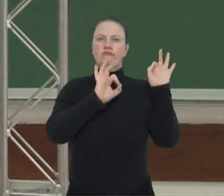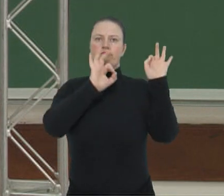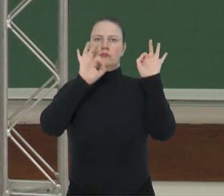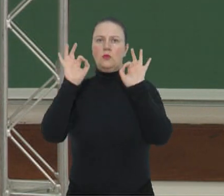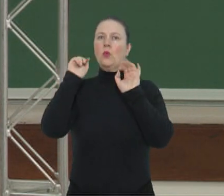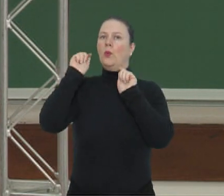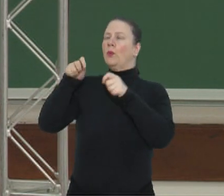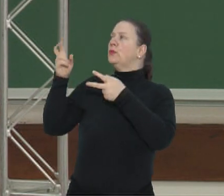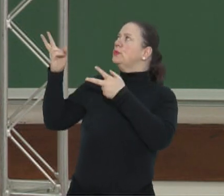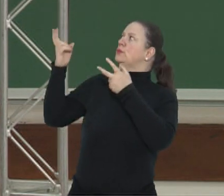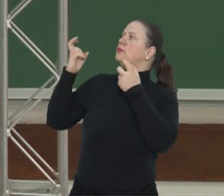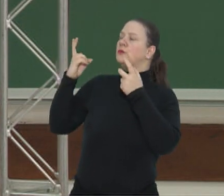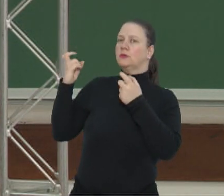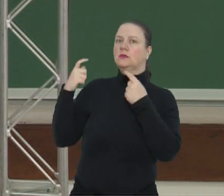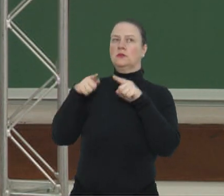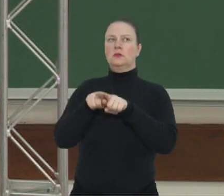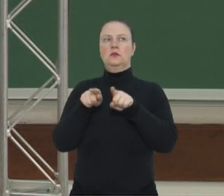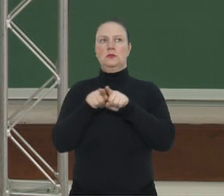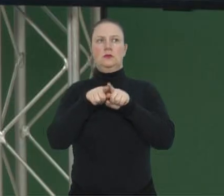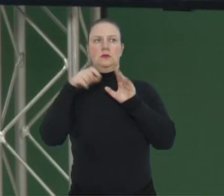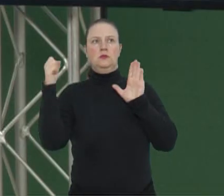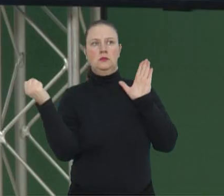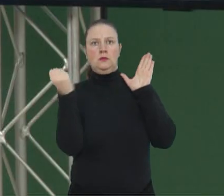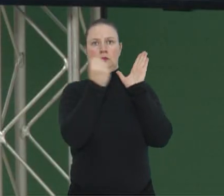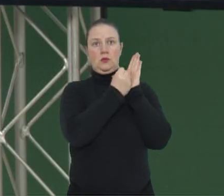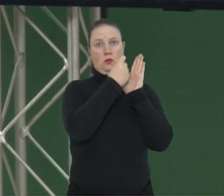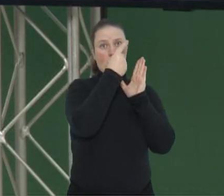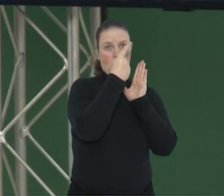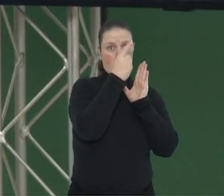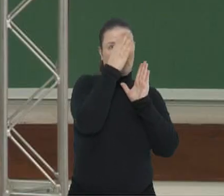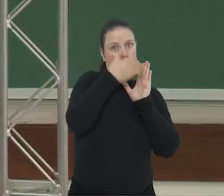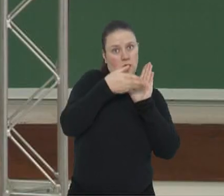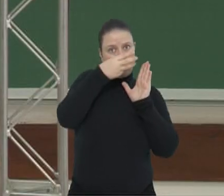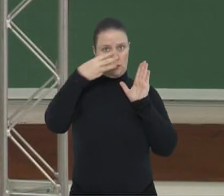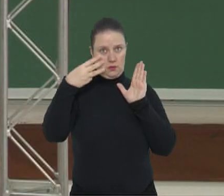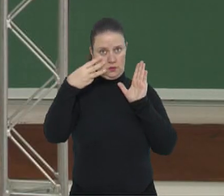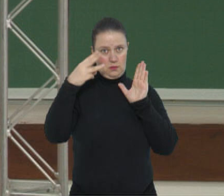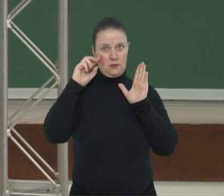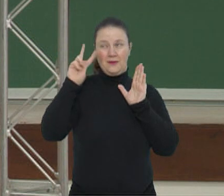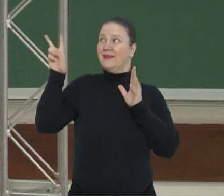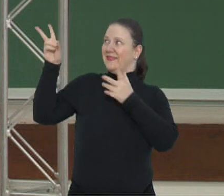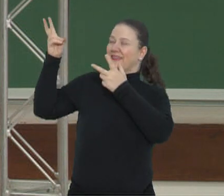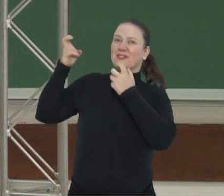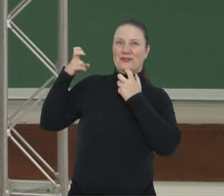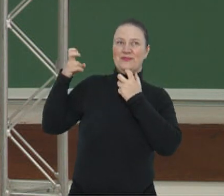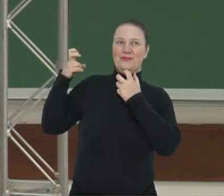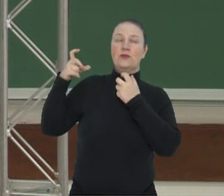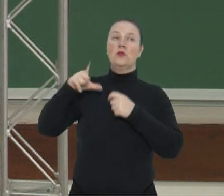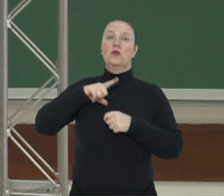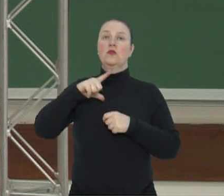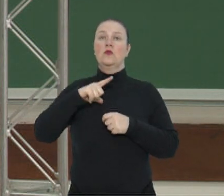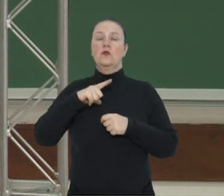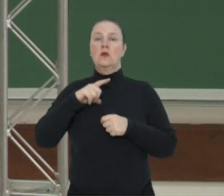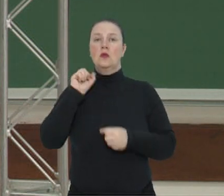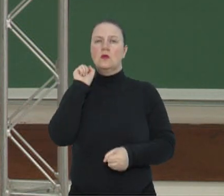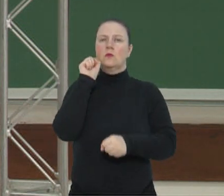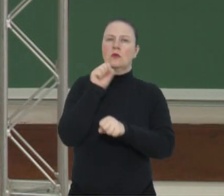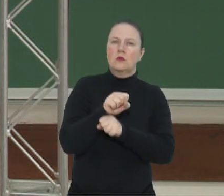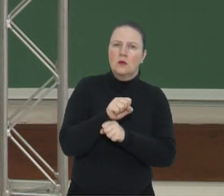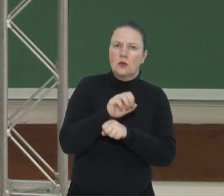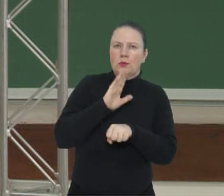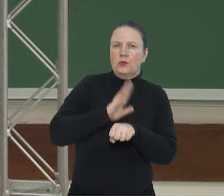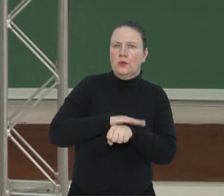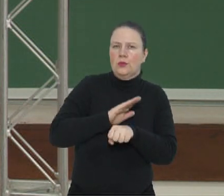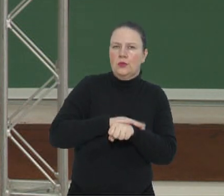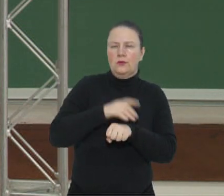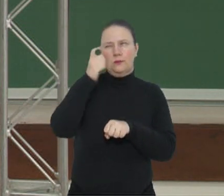podem observar, inclusive, que está marcado, né, parte 1 de 3. Então, em cada uma dessas partes, nós vamos parar, dar um tempo,